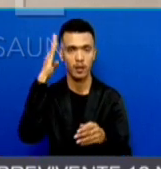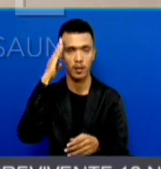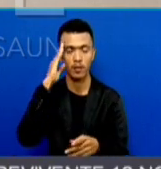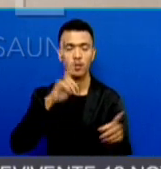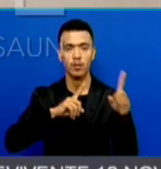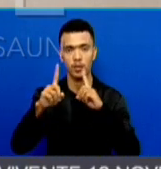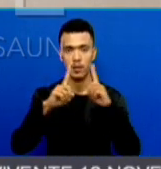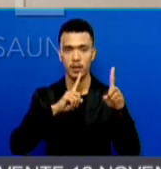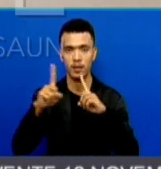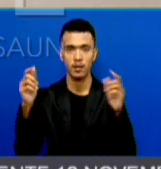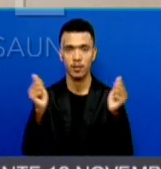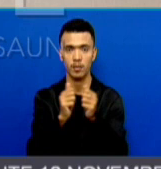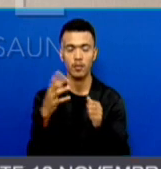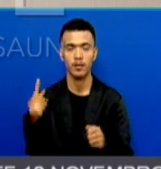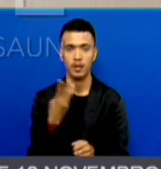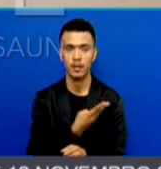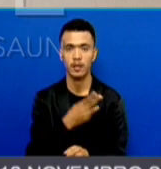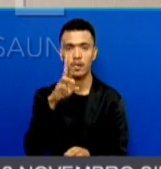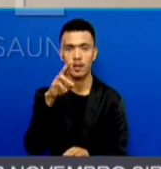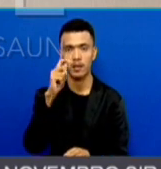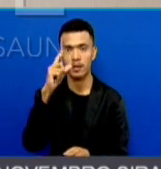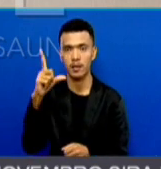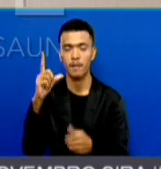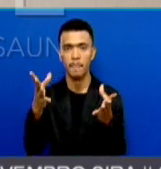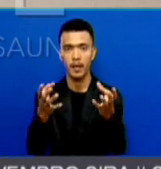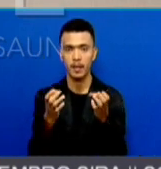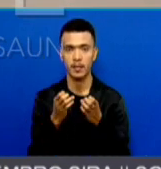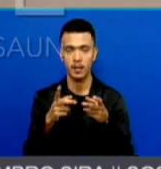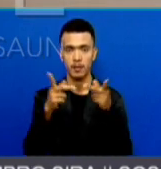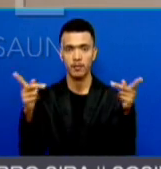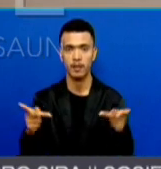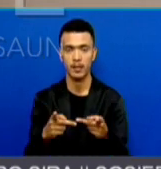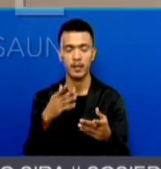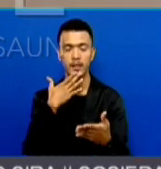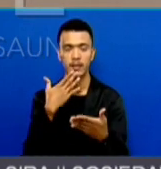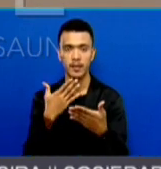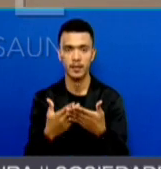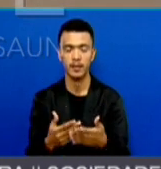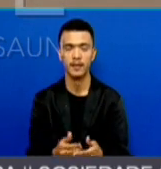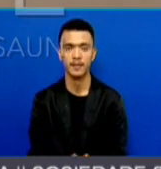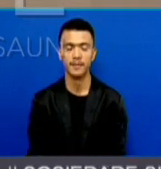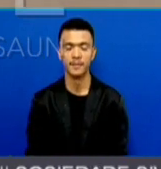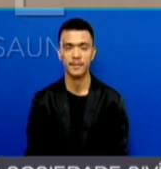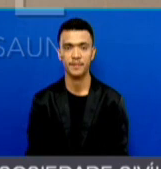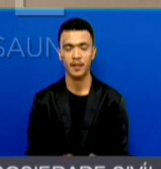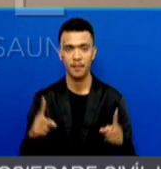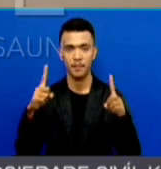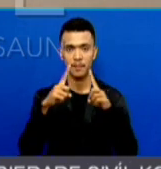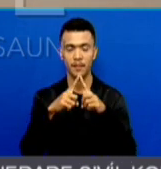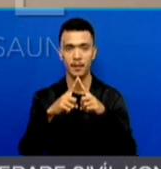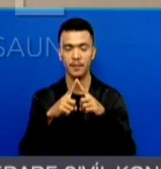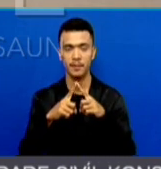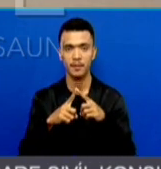o ita, e até tele a cara que a fatina nem me digno, fatina nem me diaca, ba,